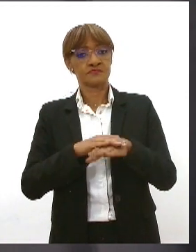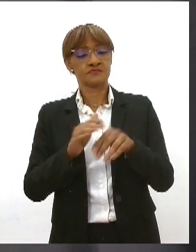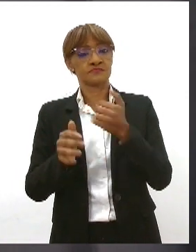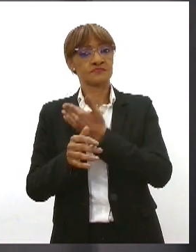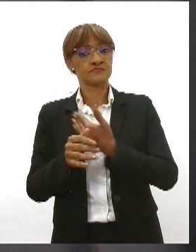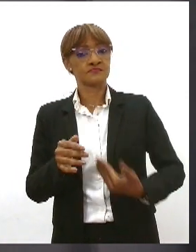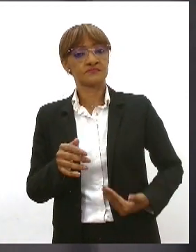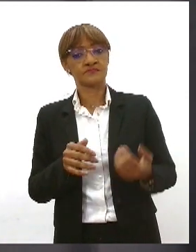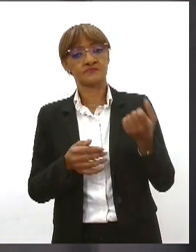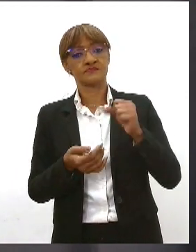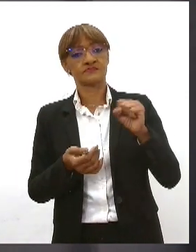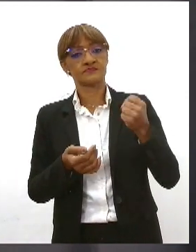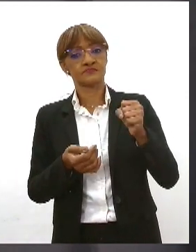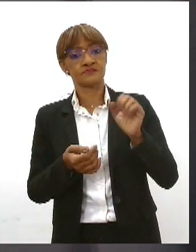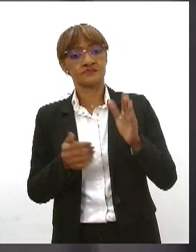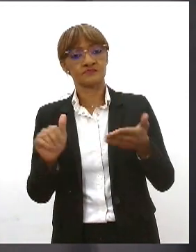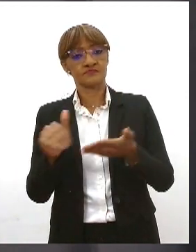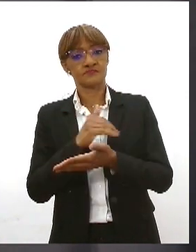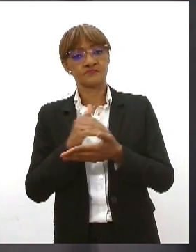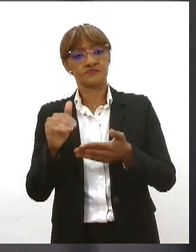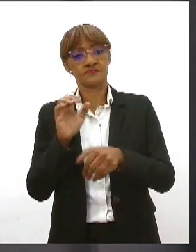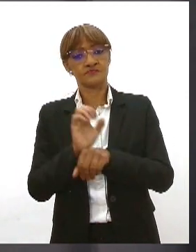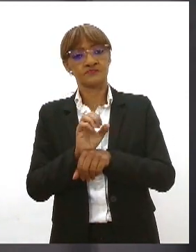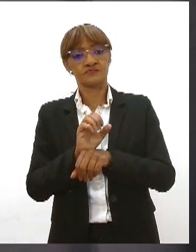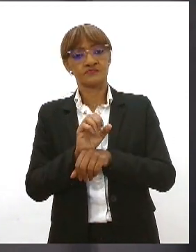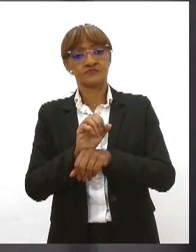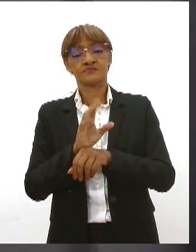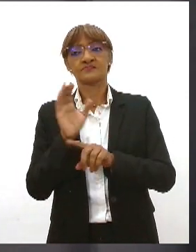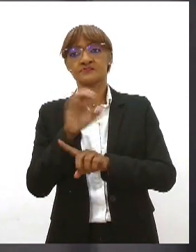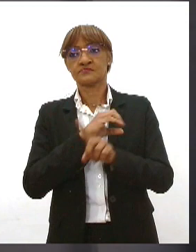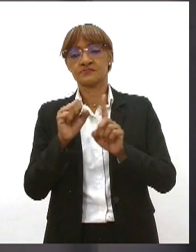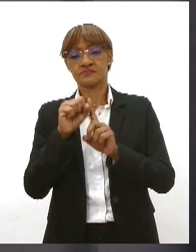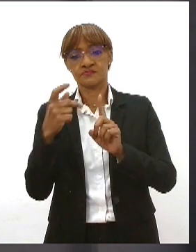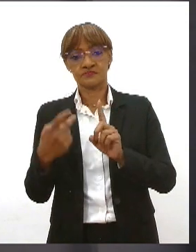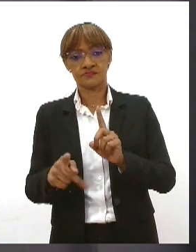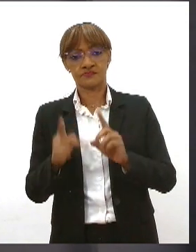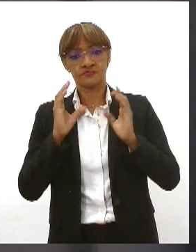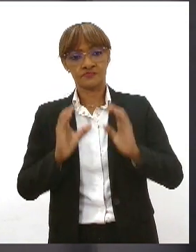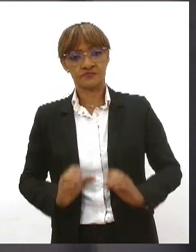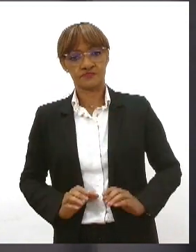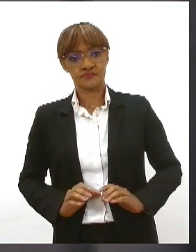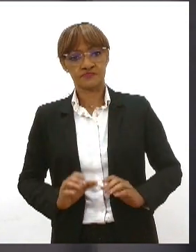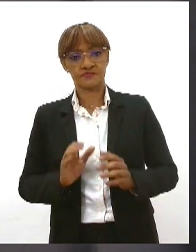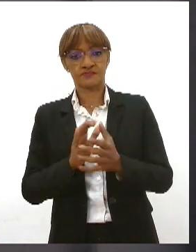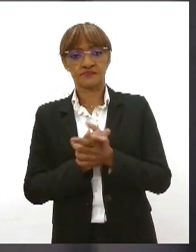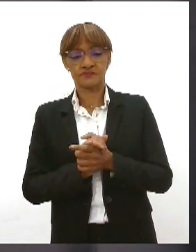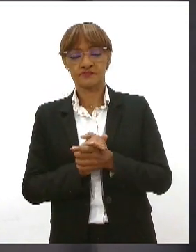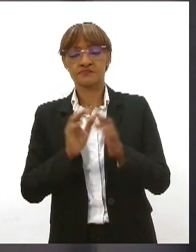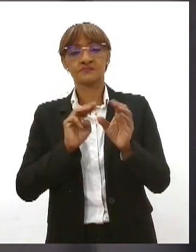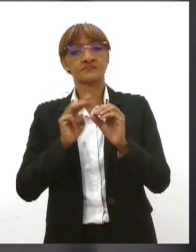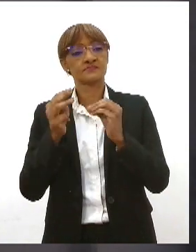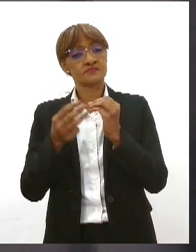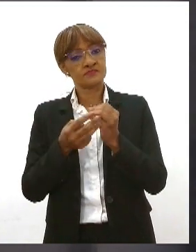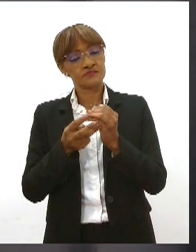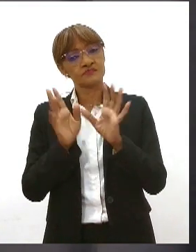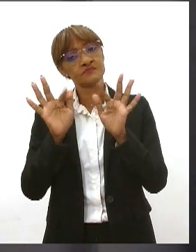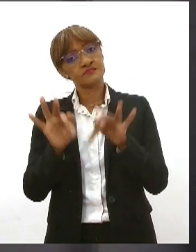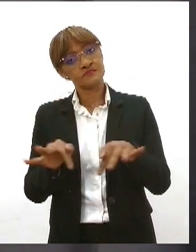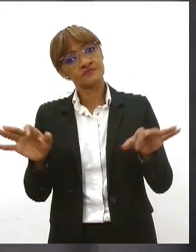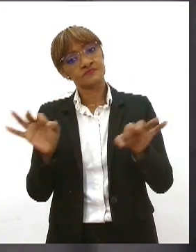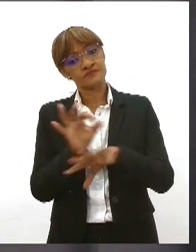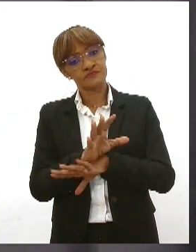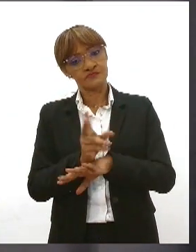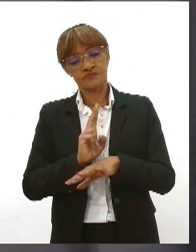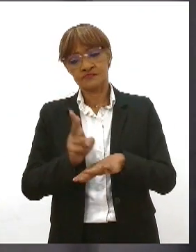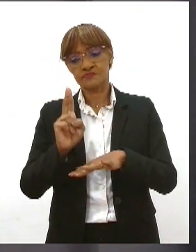por meio da Secretaria de Estado da Assistência Social e Cidadania, a SEASC. Informativo TV Alese fica por aqui. Siga a TV Alese nas